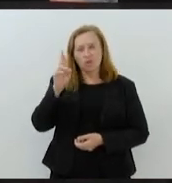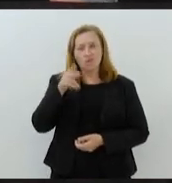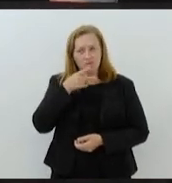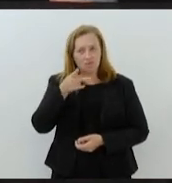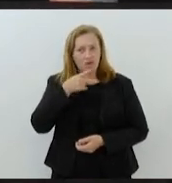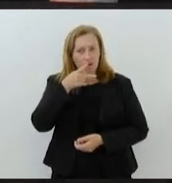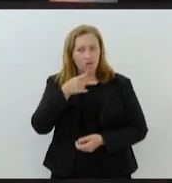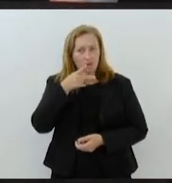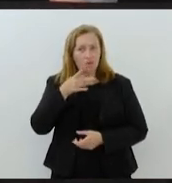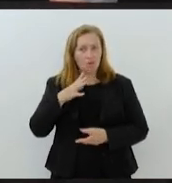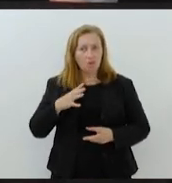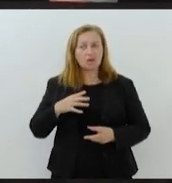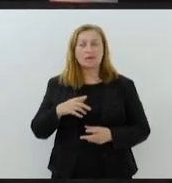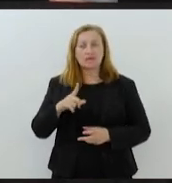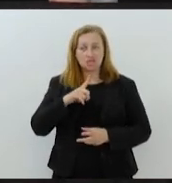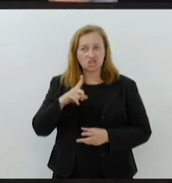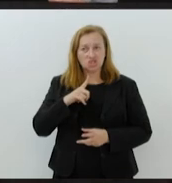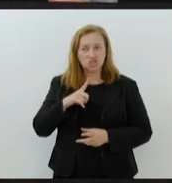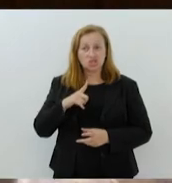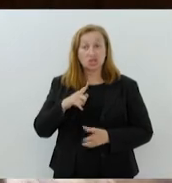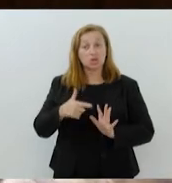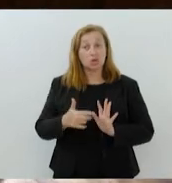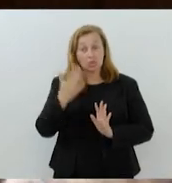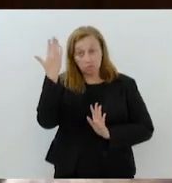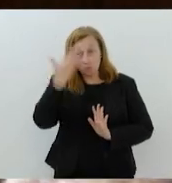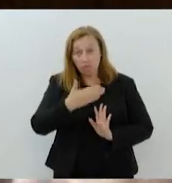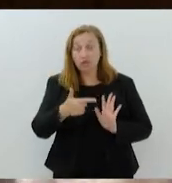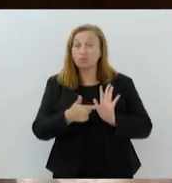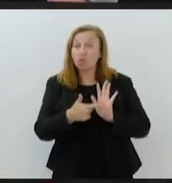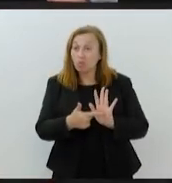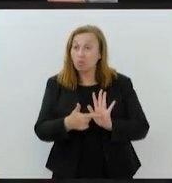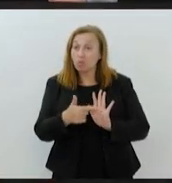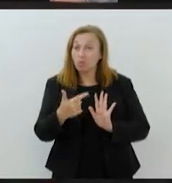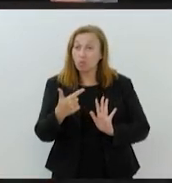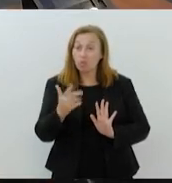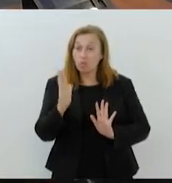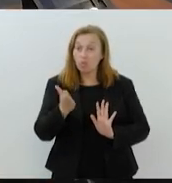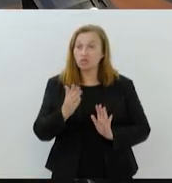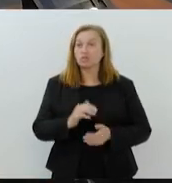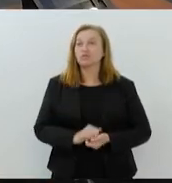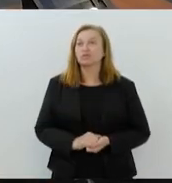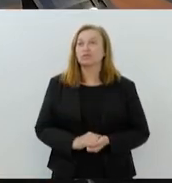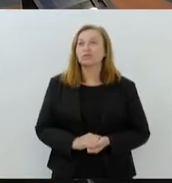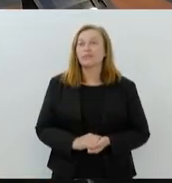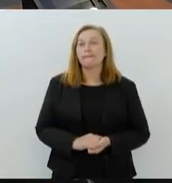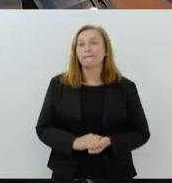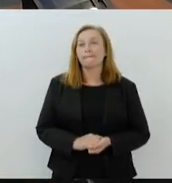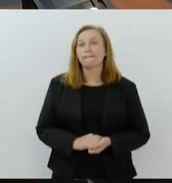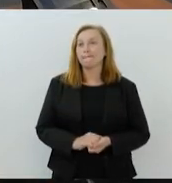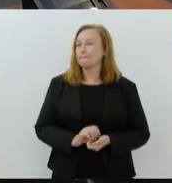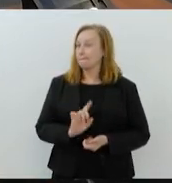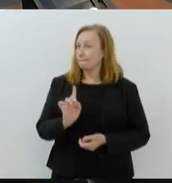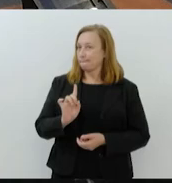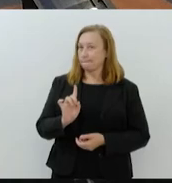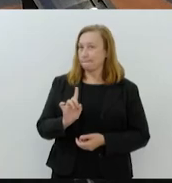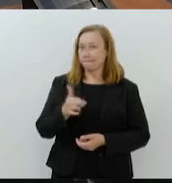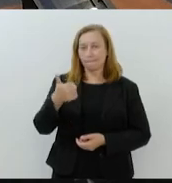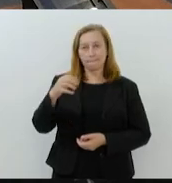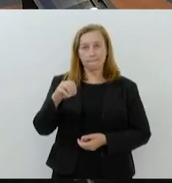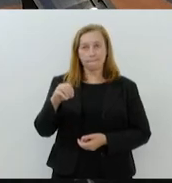trouxe a conta hoje, deputado. Está fera, deputado. Tá bom. Ali, ó. Olha o elogio. Não, não, ninguém ganha 10,